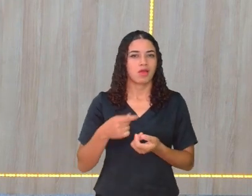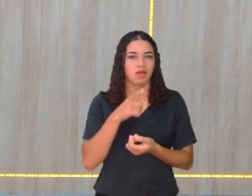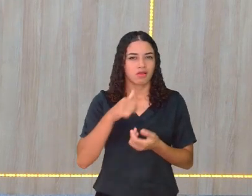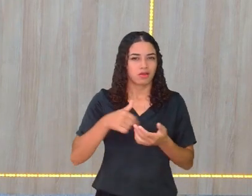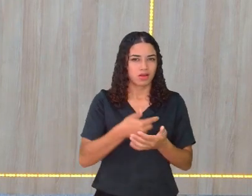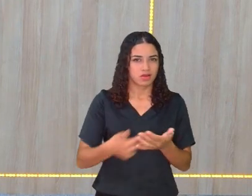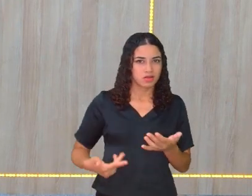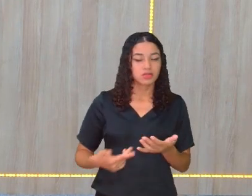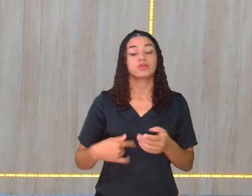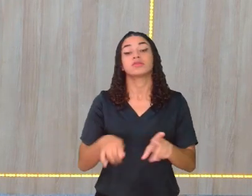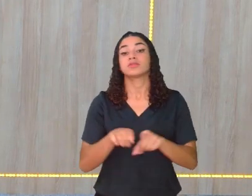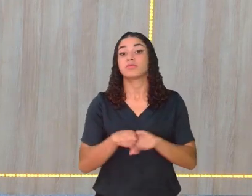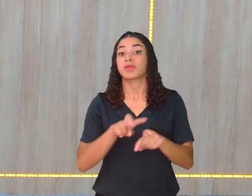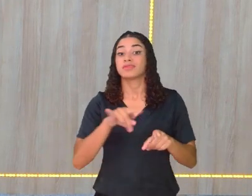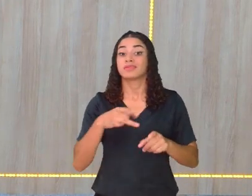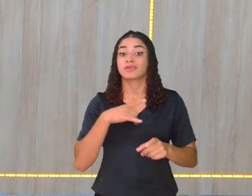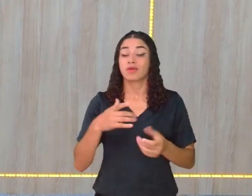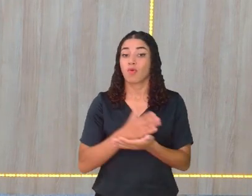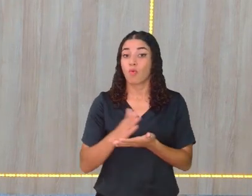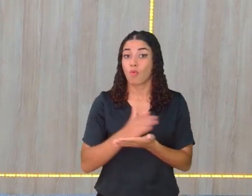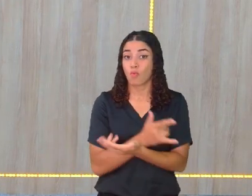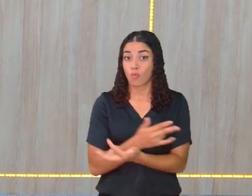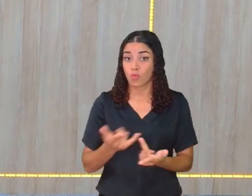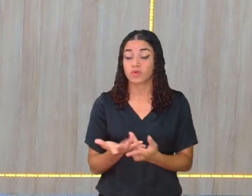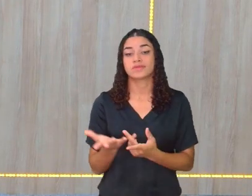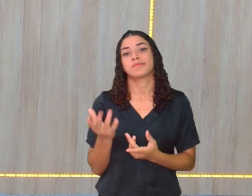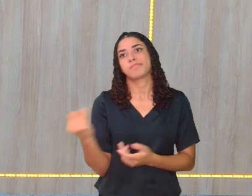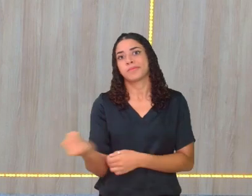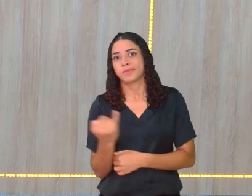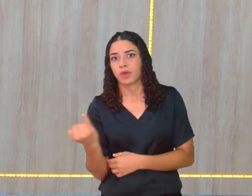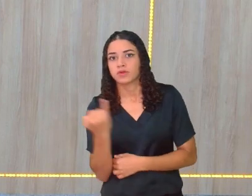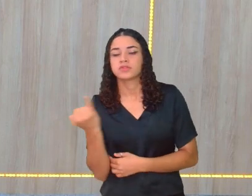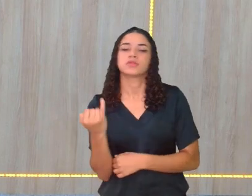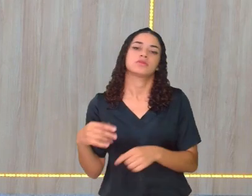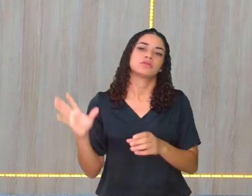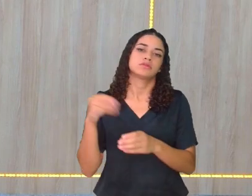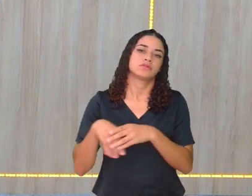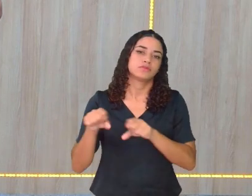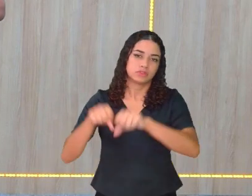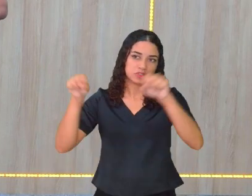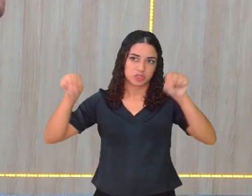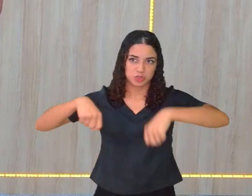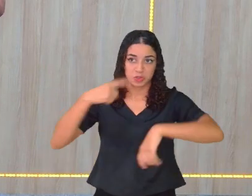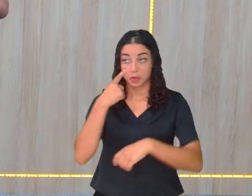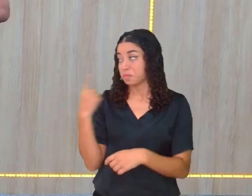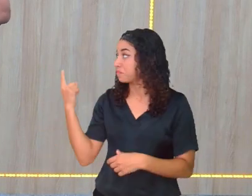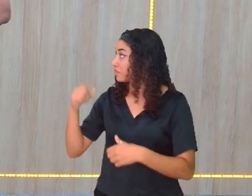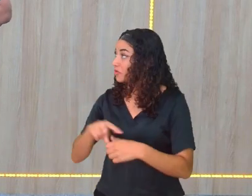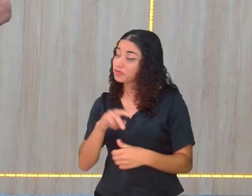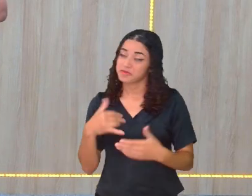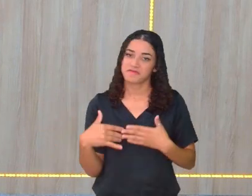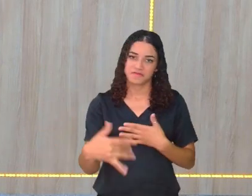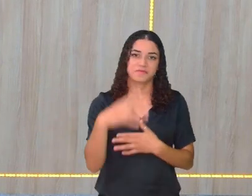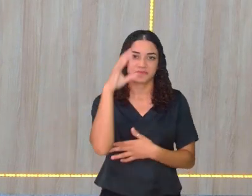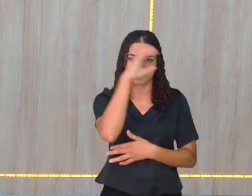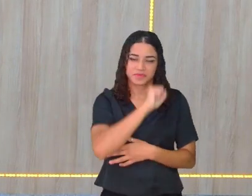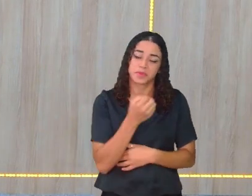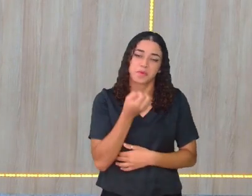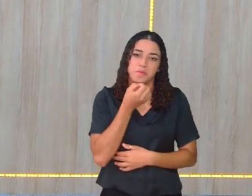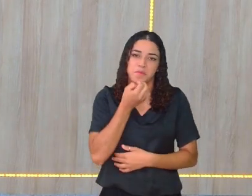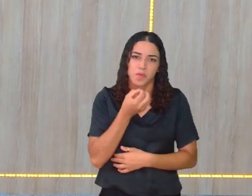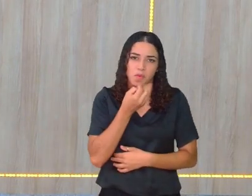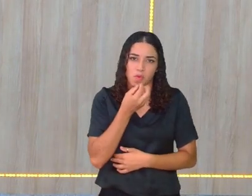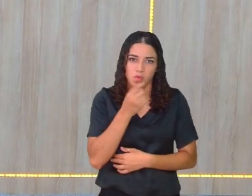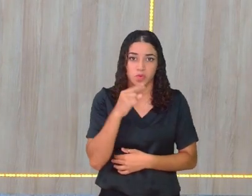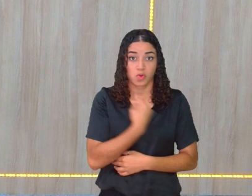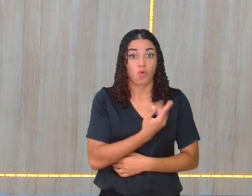aí substâncias importantes em relação aí ao sistema endócrino. Que vai ser bem interessante a gente conhecer hoje essa